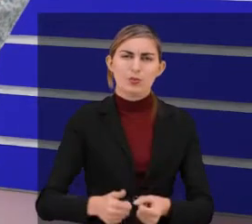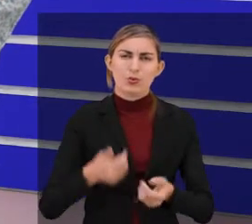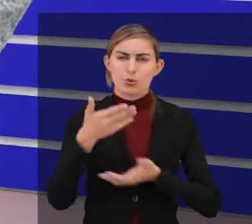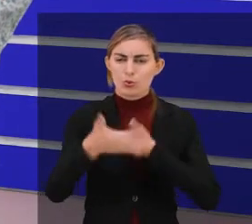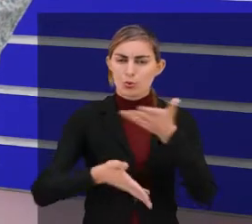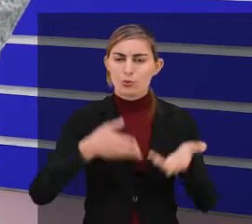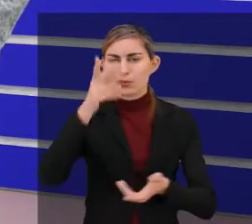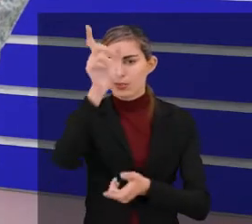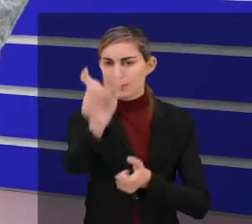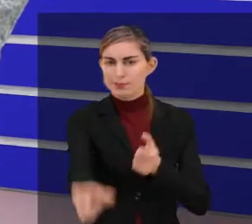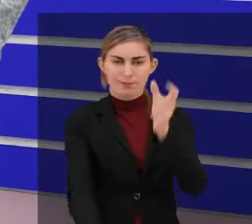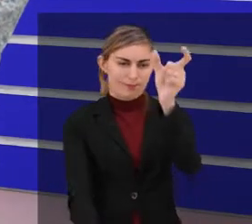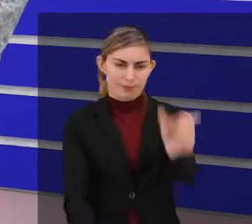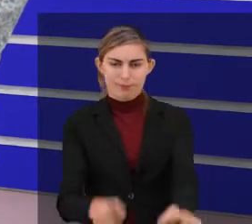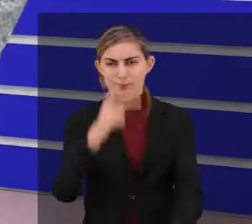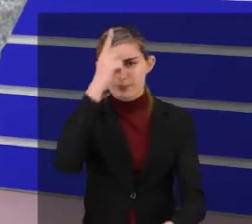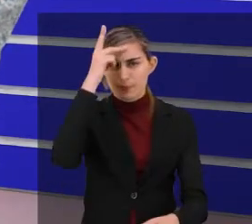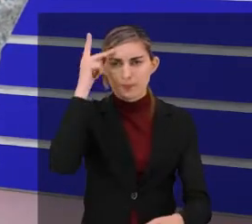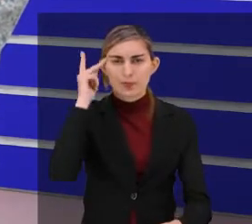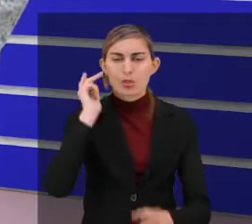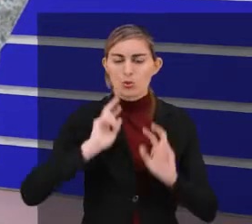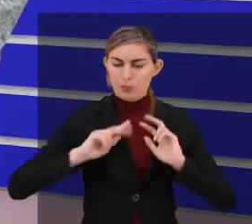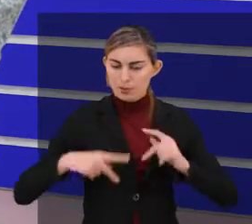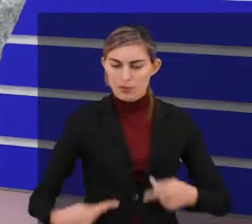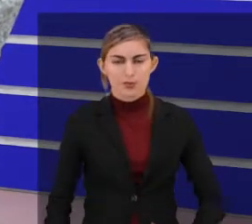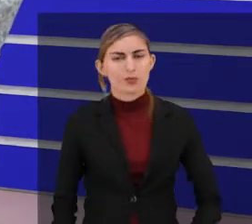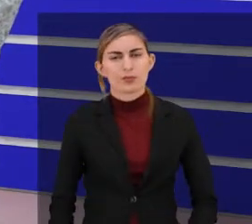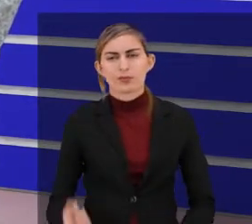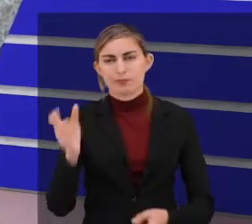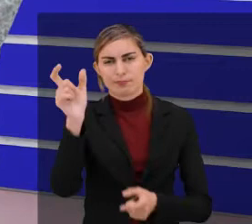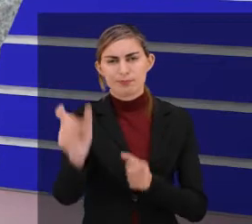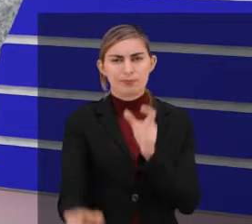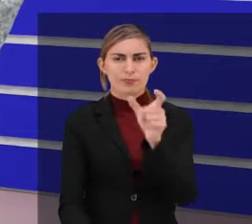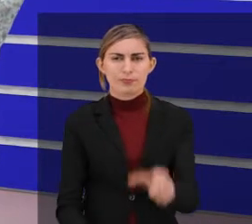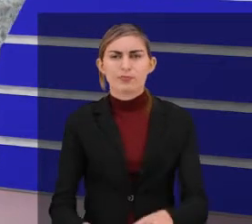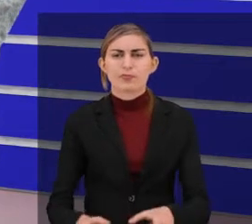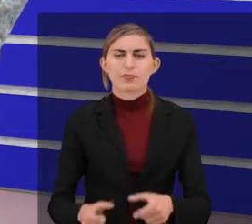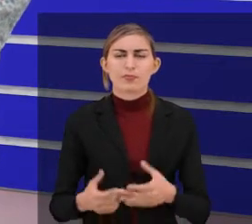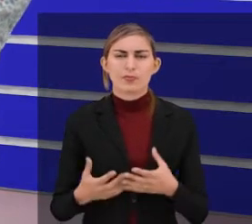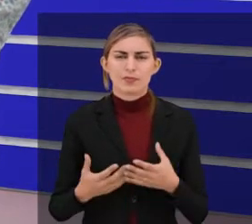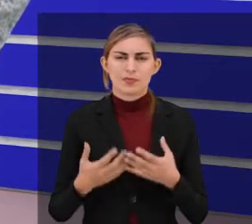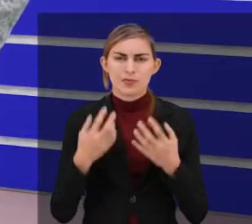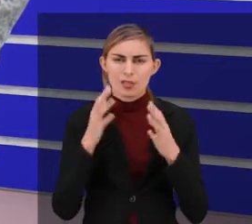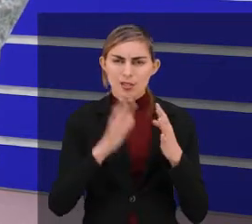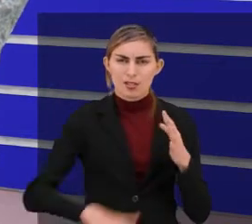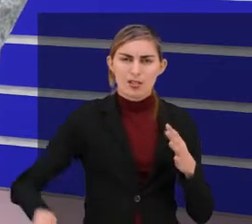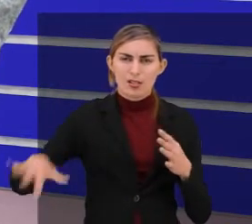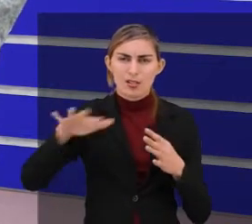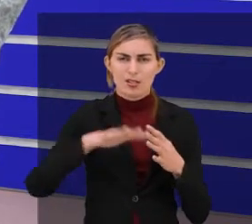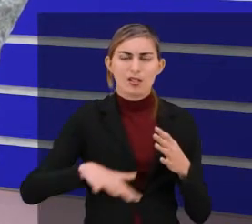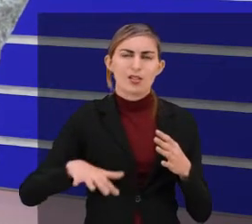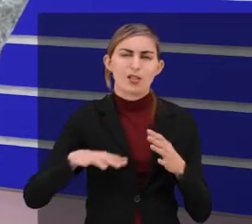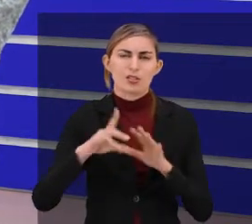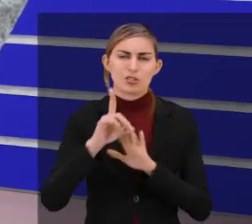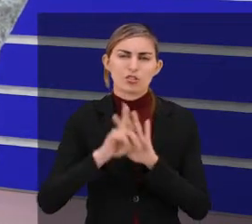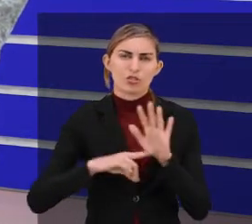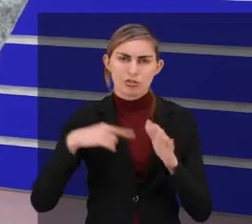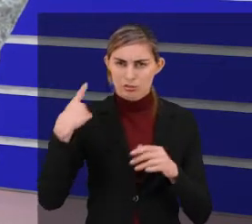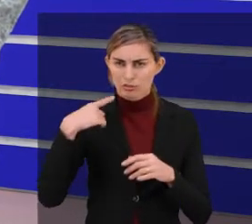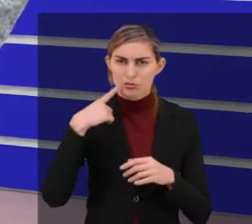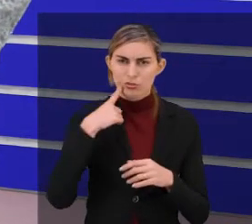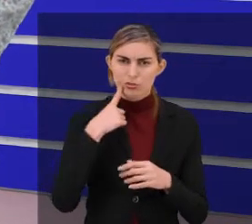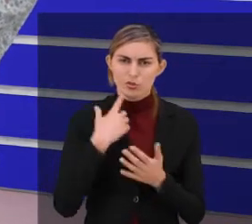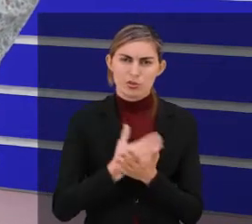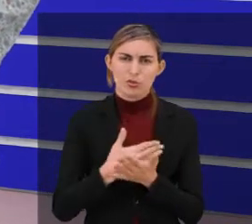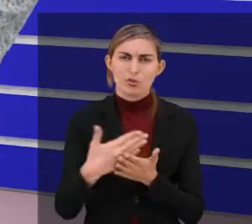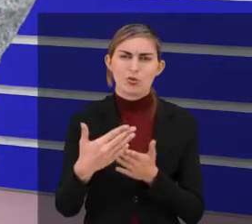cuidar da pessoa, né? O cuidar do ser humano. Da vivência que eu tenho da área de direito,